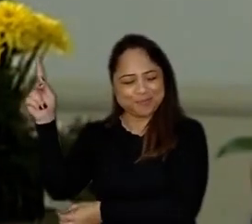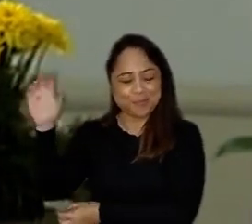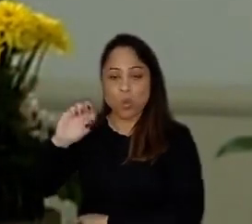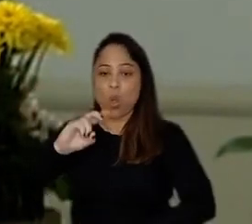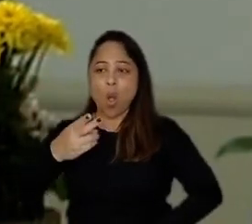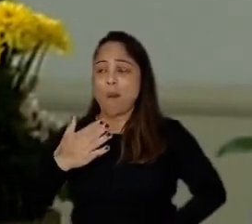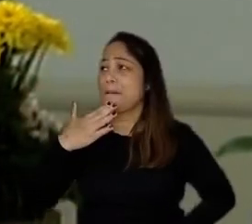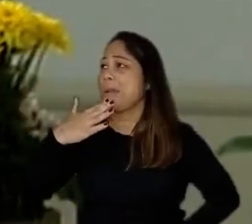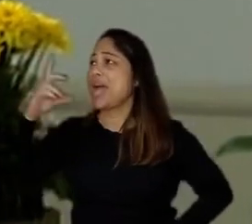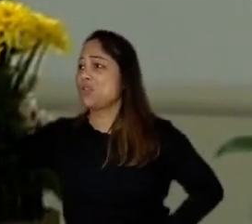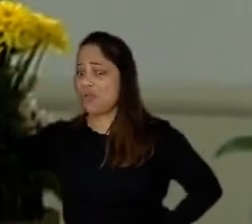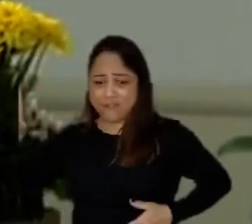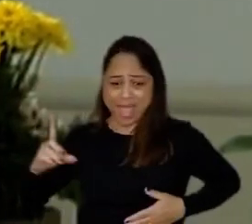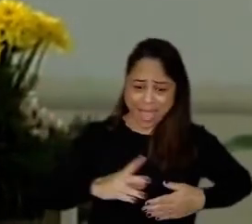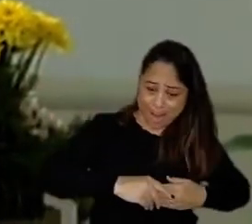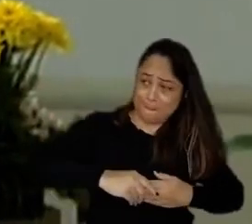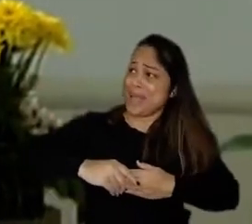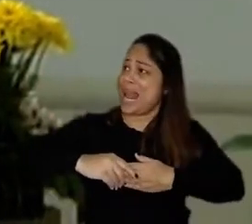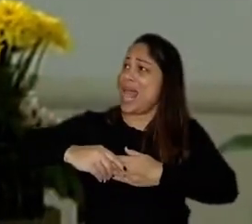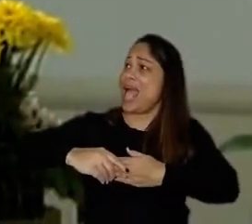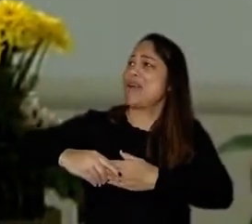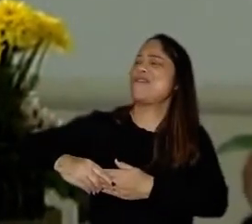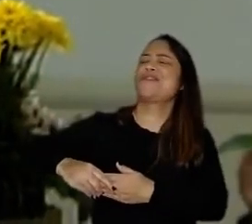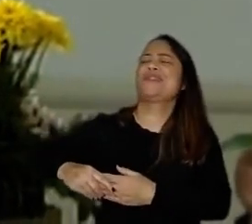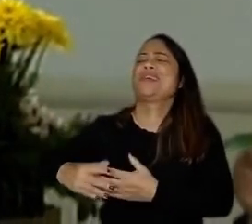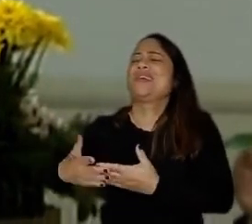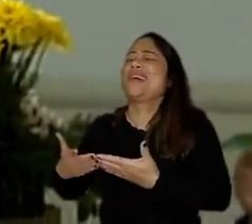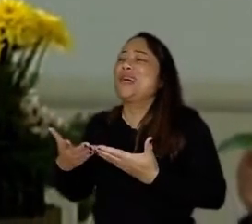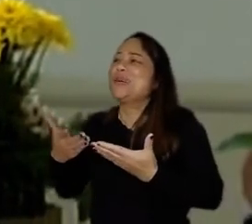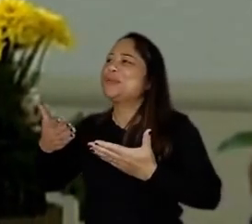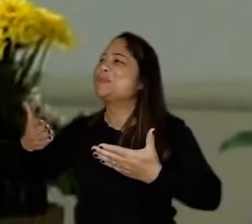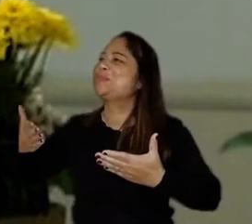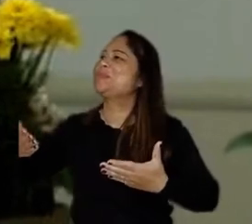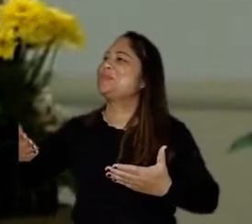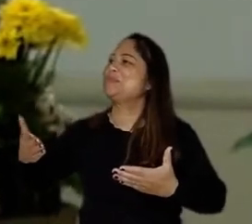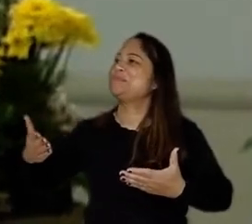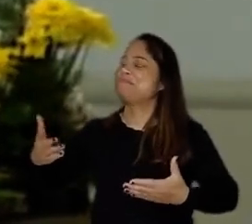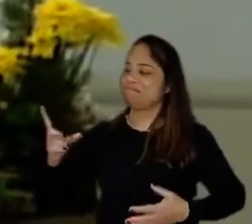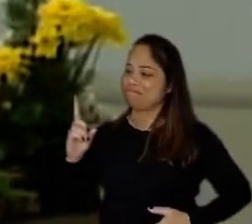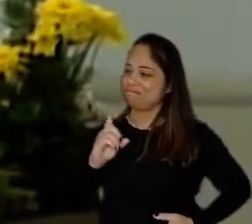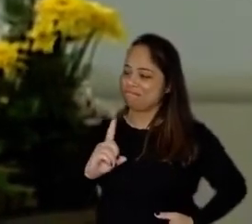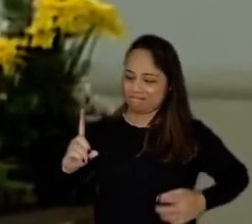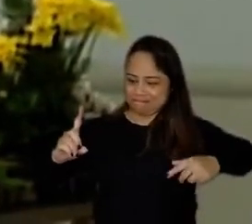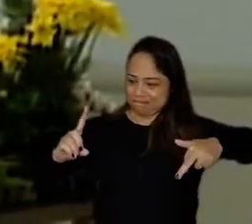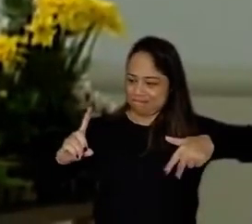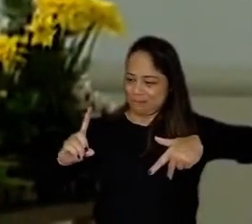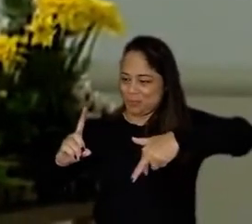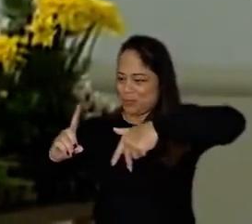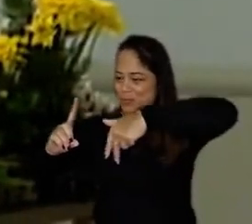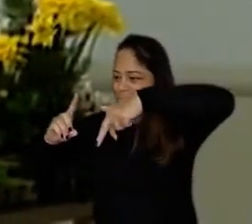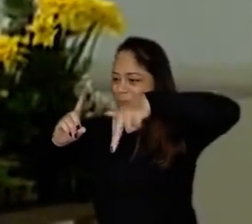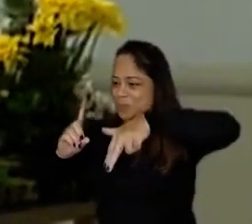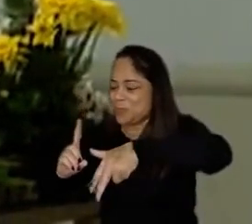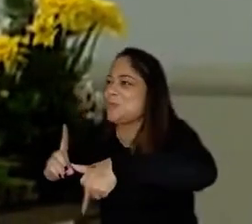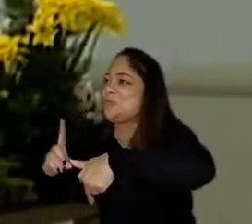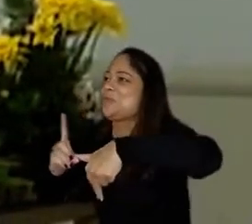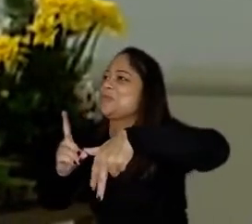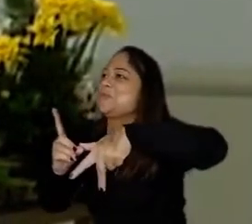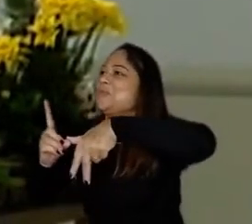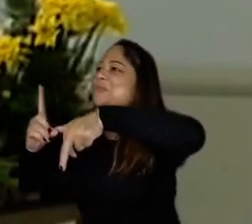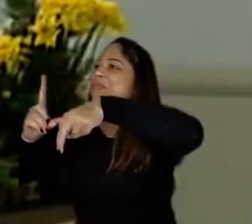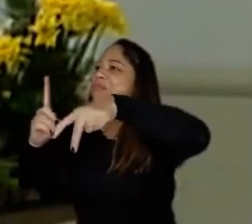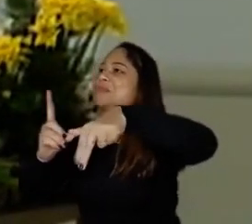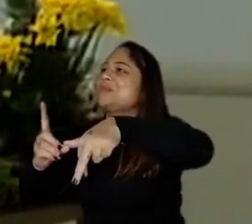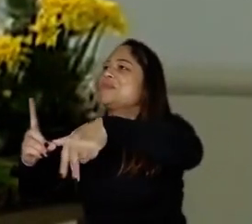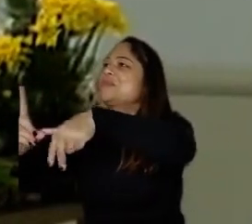Se não for assim, não me deixe ir. Dou minha mão para